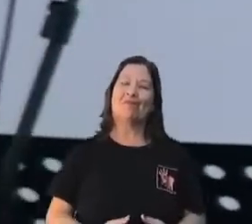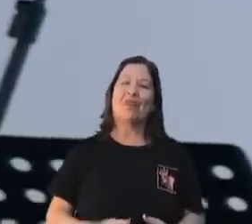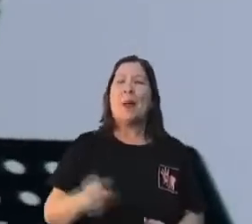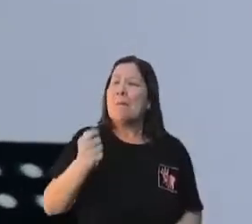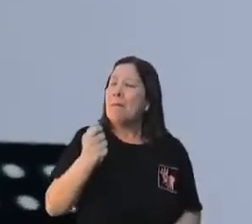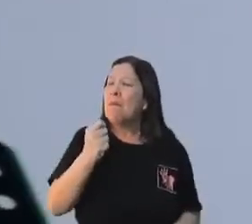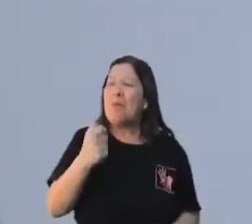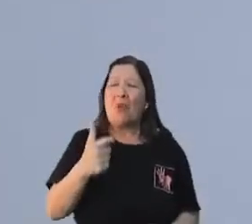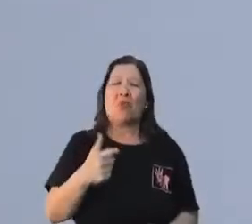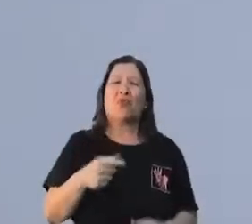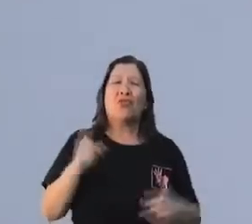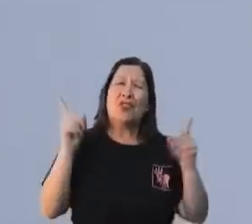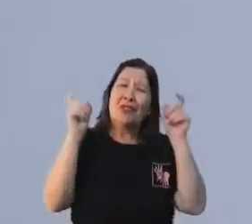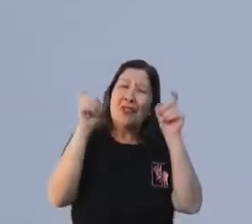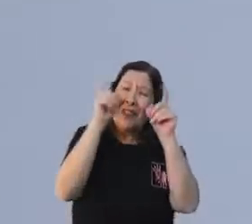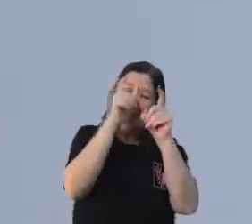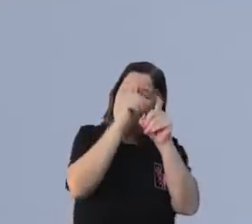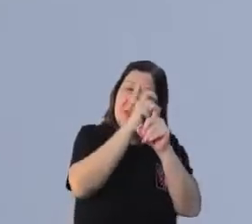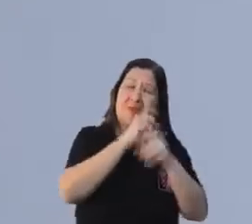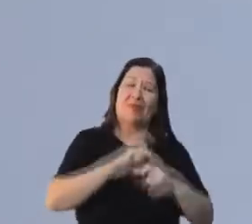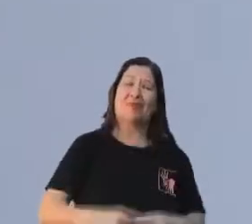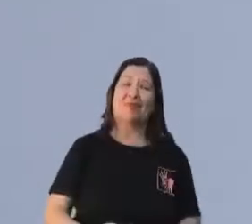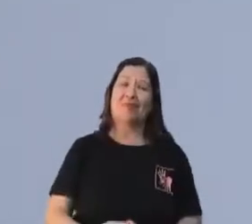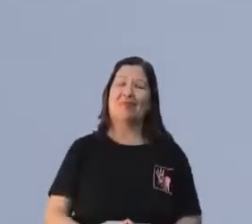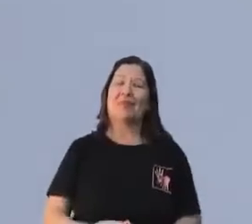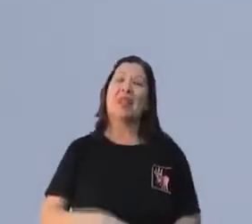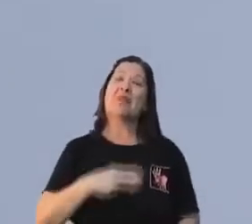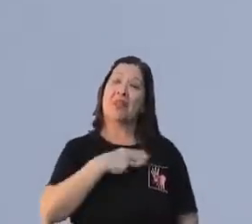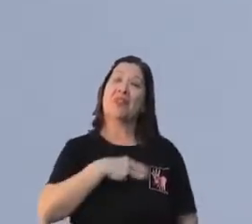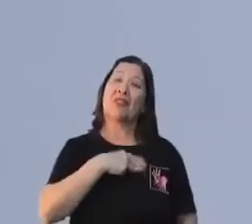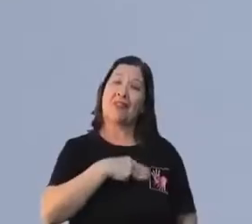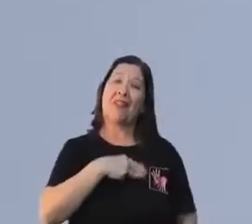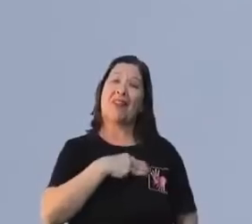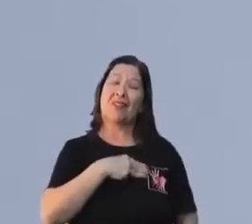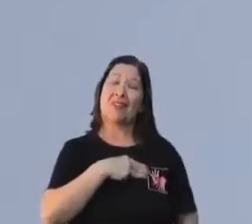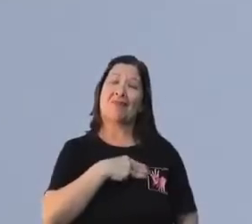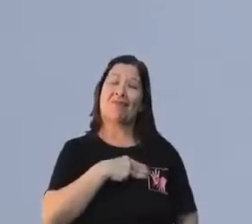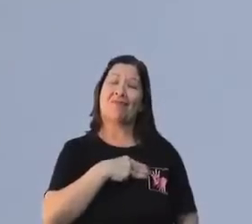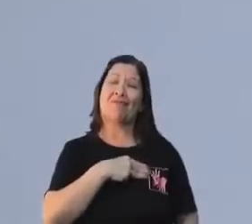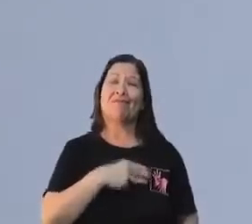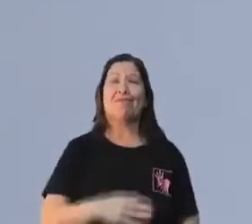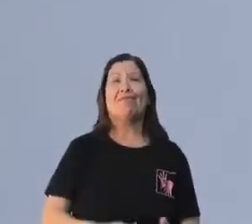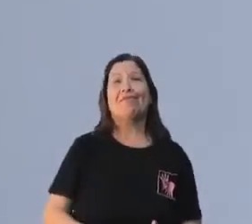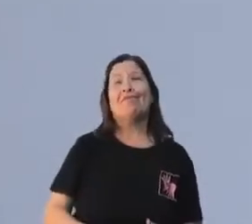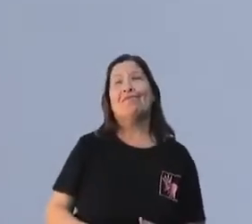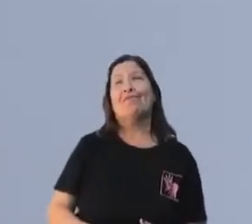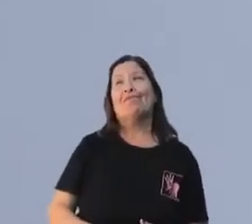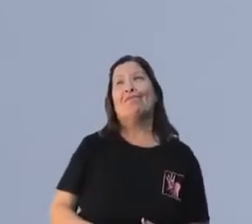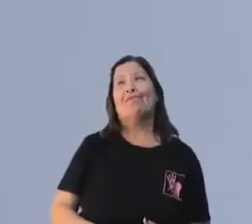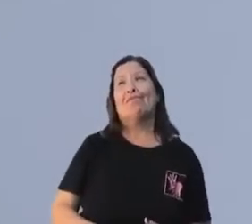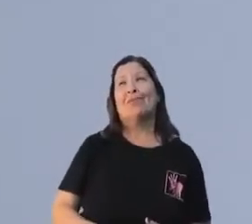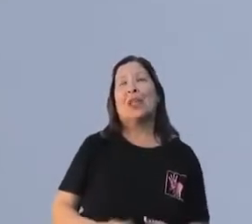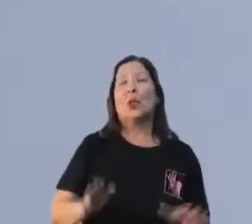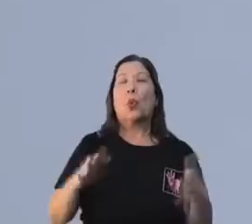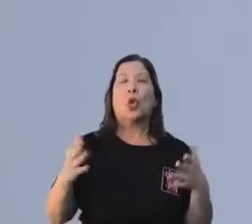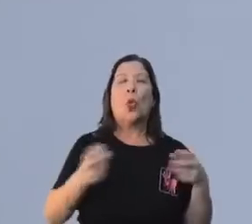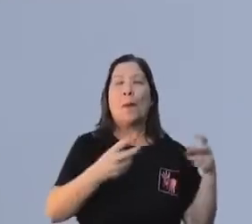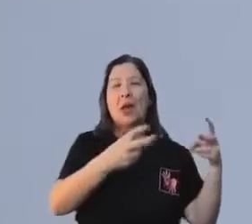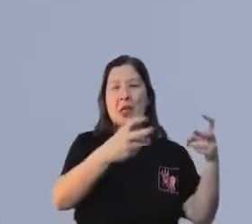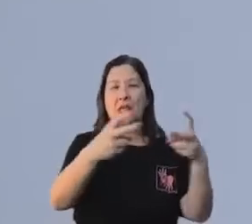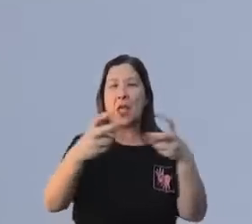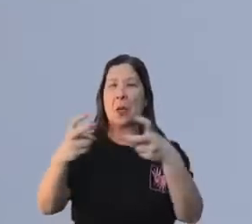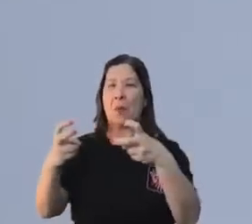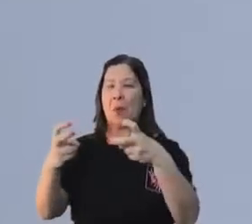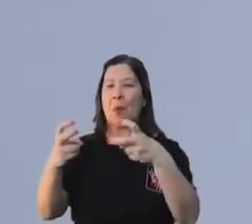levar a esperança do Evangelho àqueles povos. E quando eu escuto, quando eu leio, quando eu percebo um